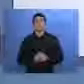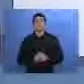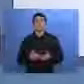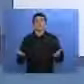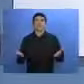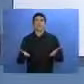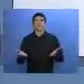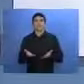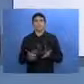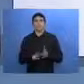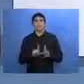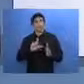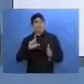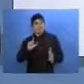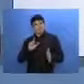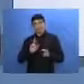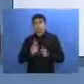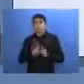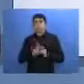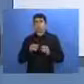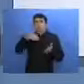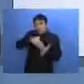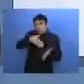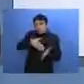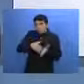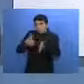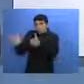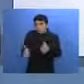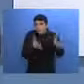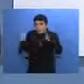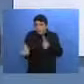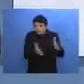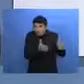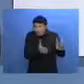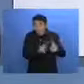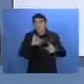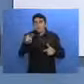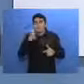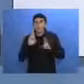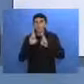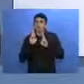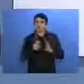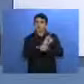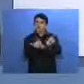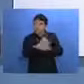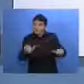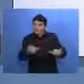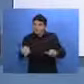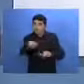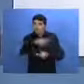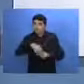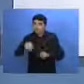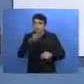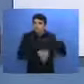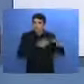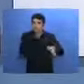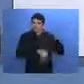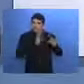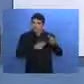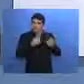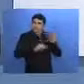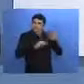Bom, antes de dar início a este último bloco do debate, eu preciso informar então a decisão do setor jurídico da